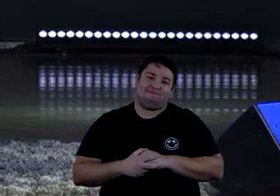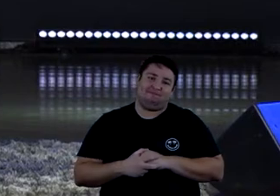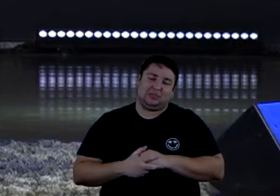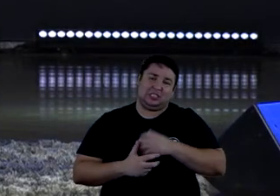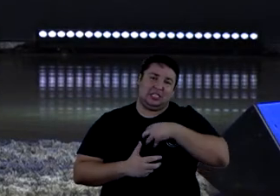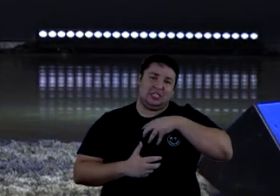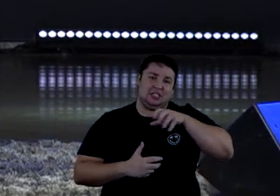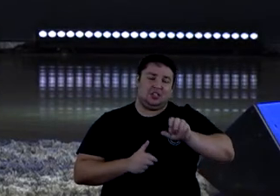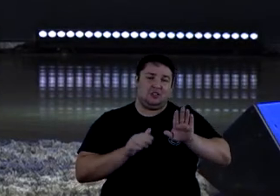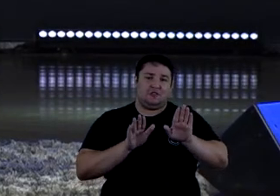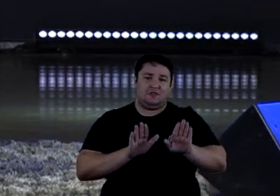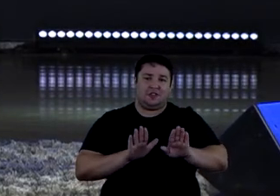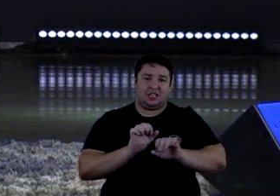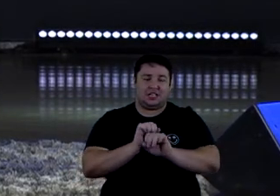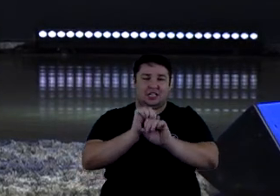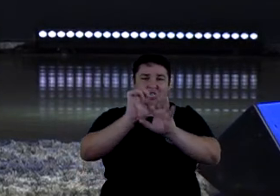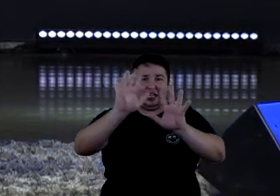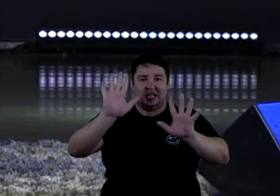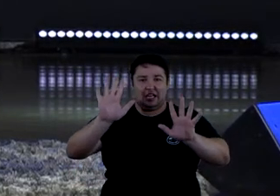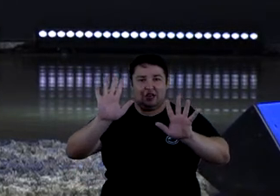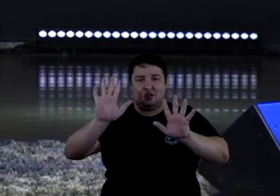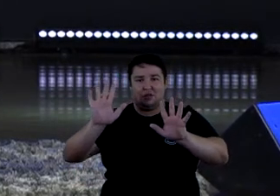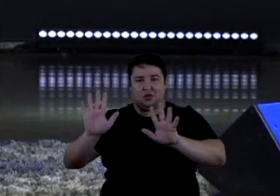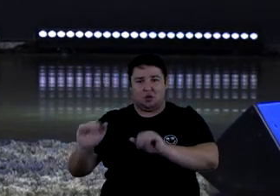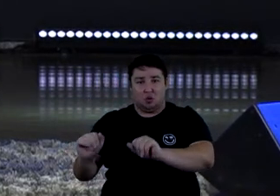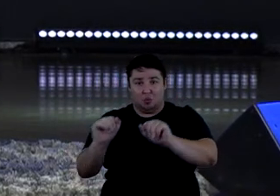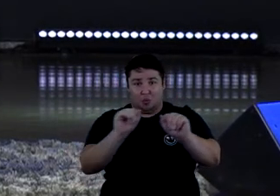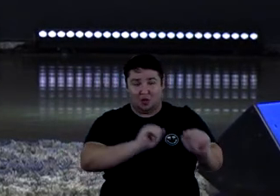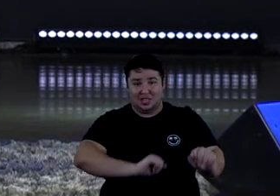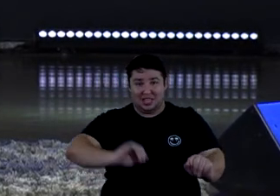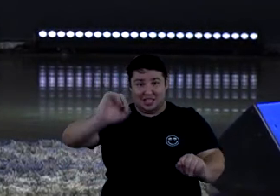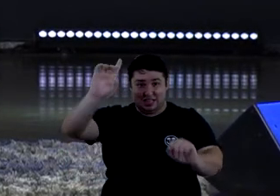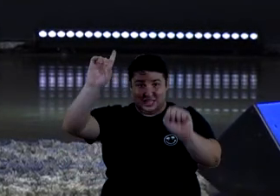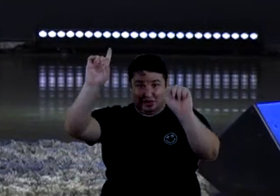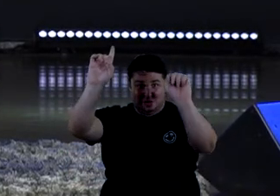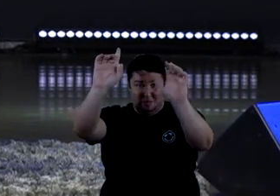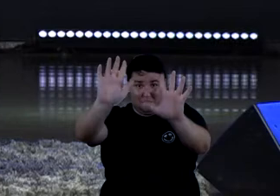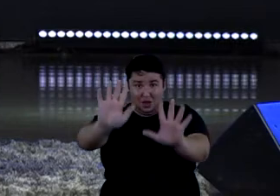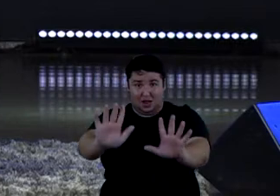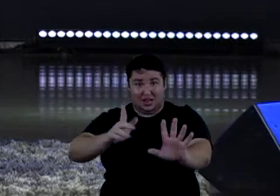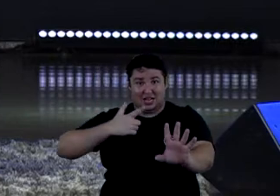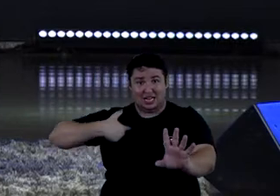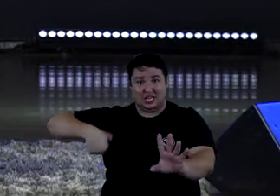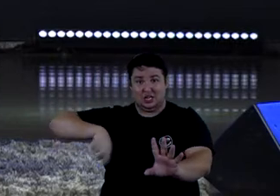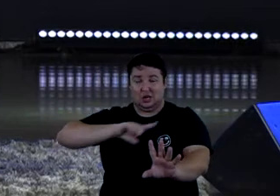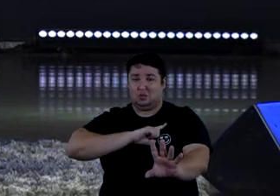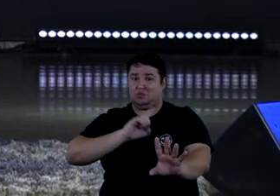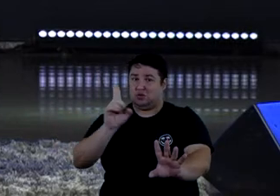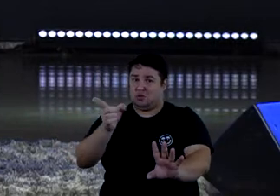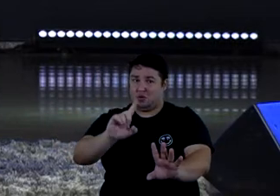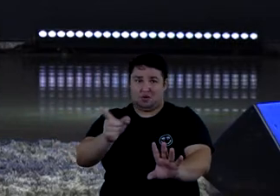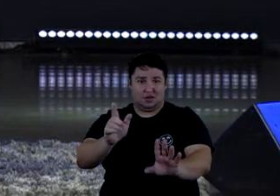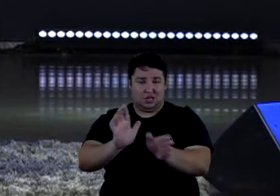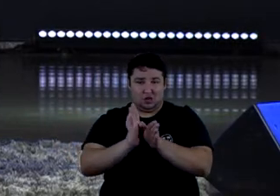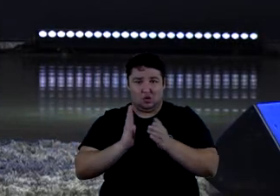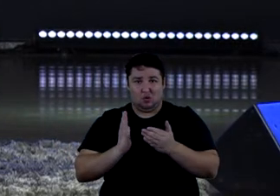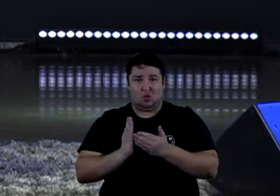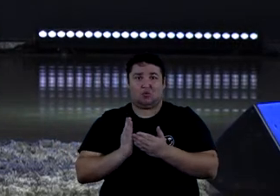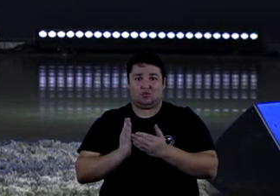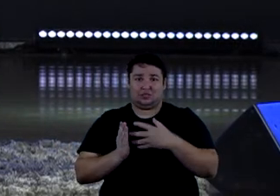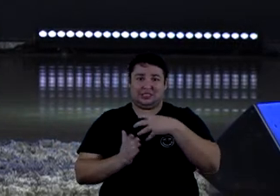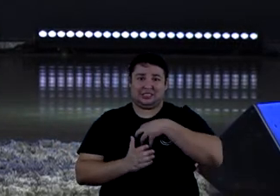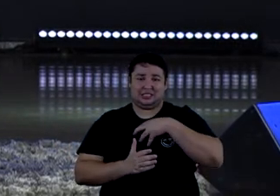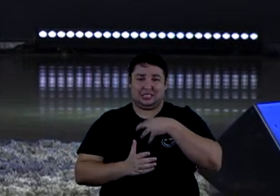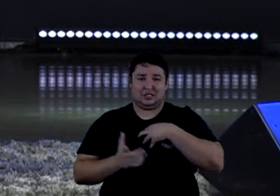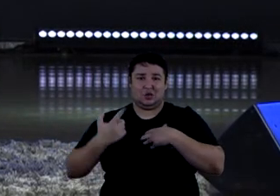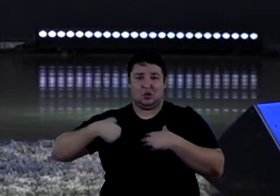Assim fica evidente que o grande poder vem de Deus e não de nós. De todos os lados